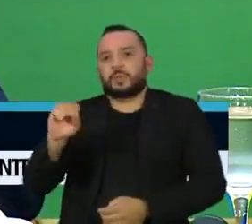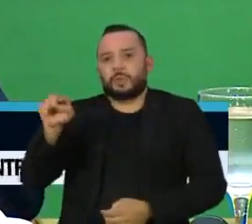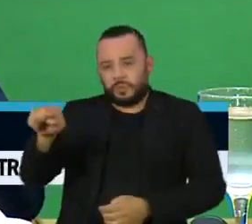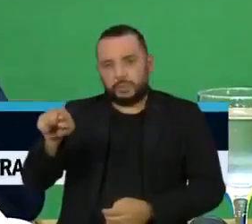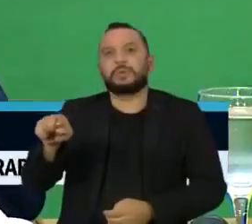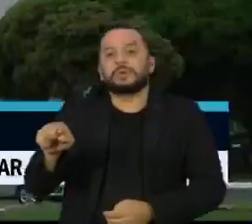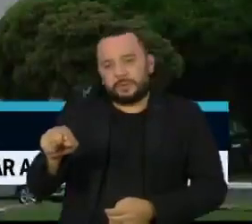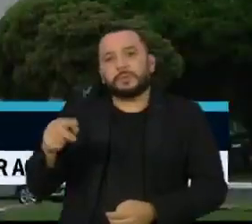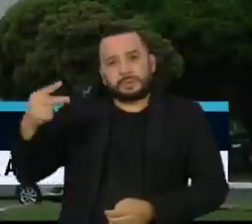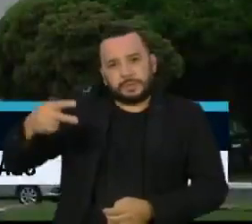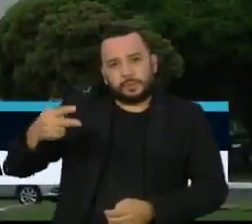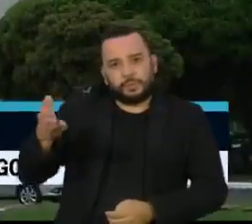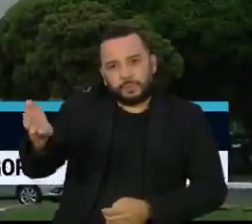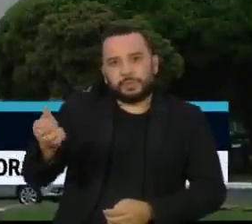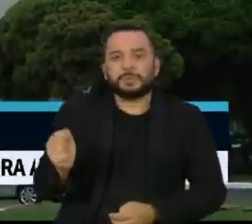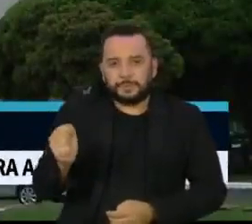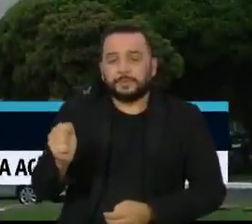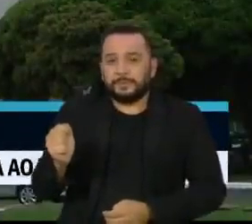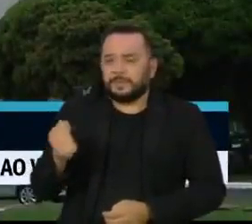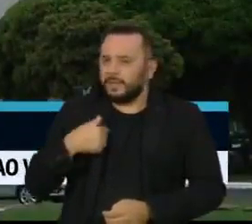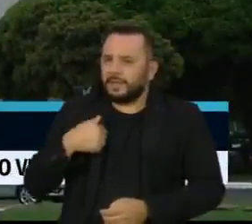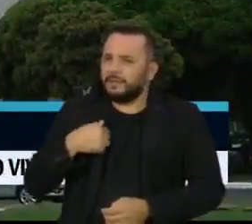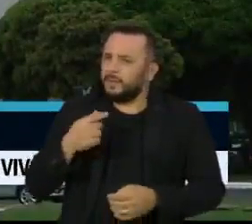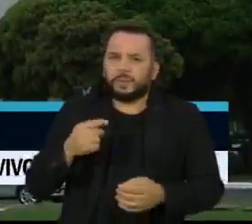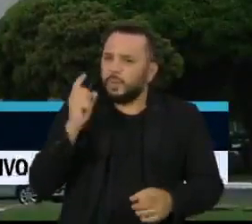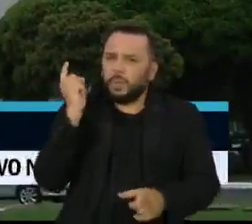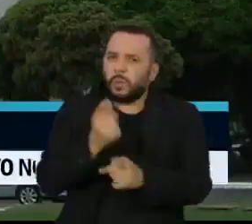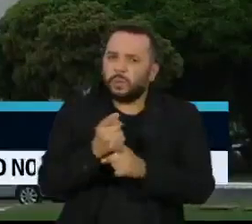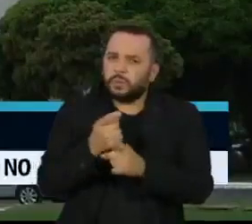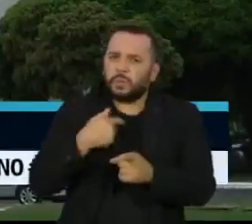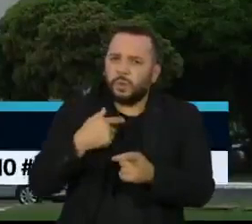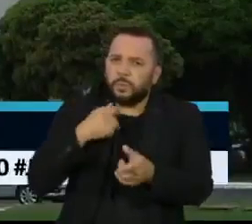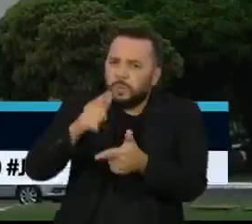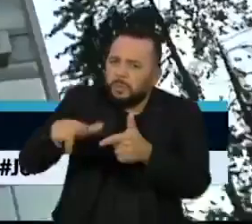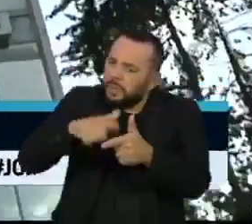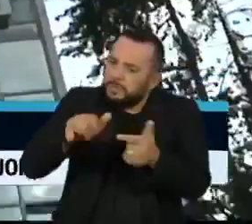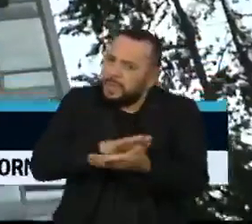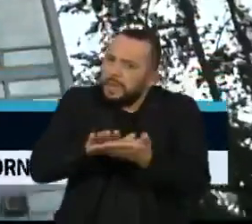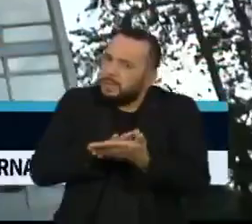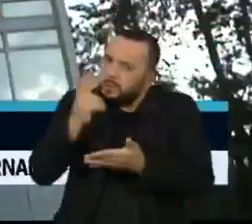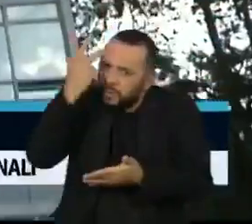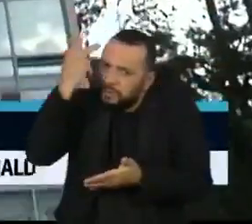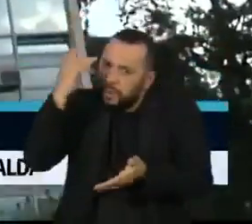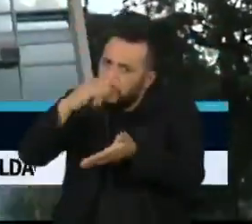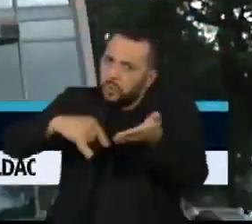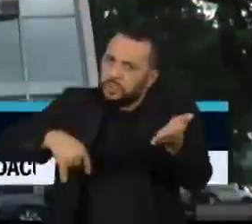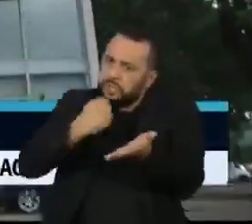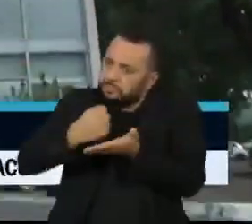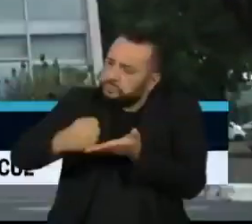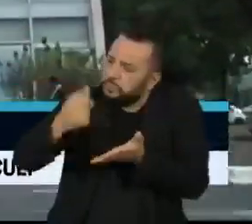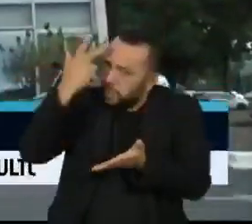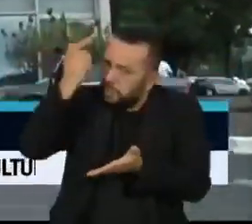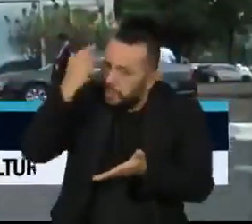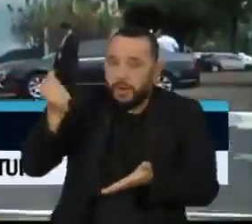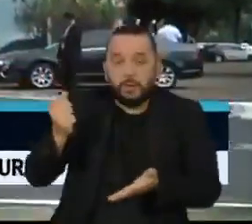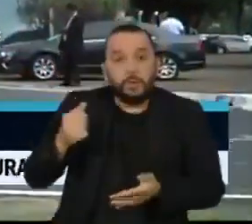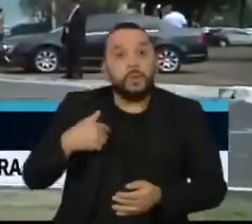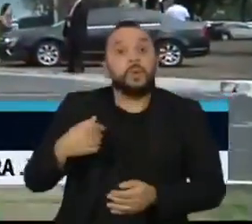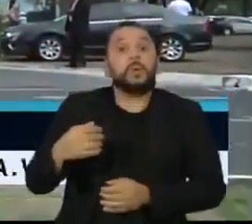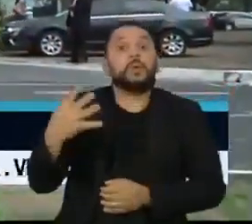número 2 da pasta, que afirmou não ter encontrado irregularidades 4 dias antes da